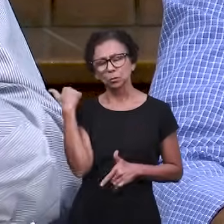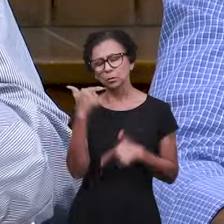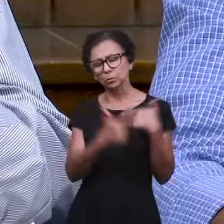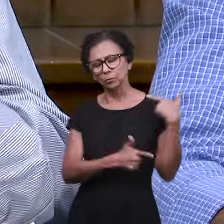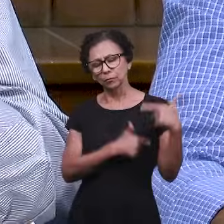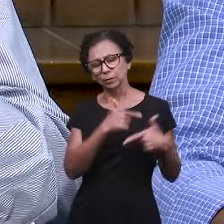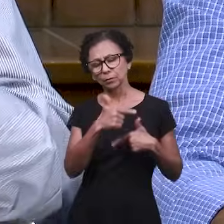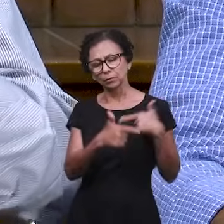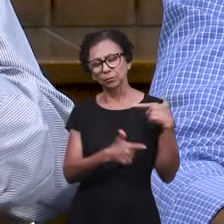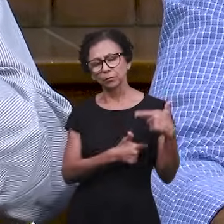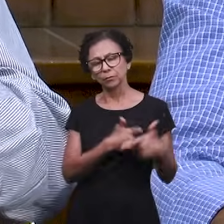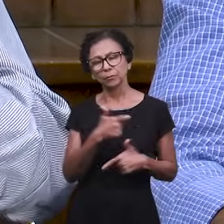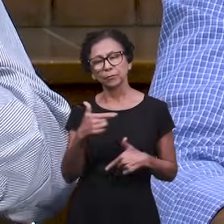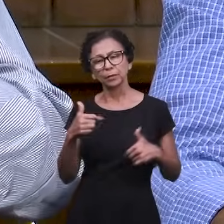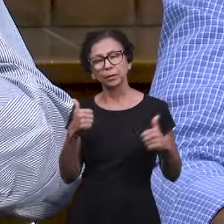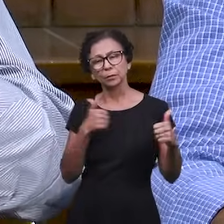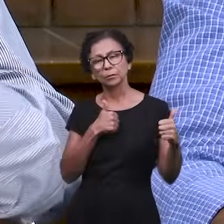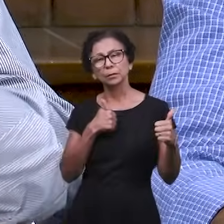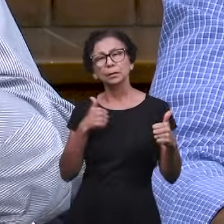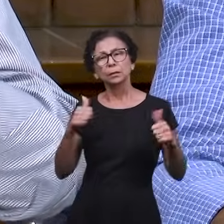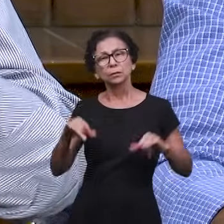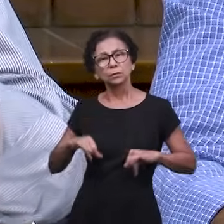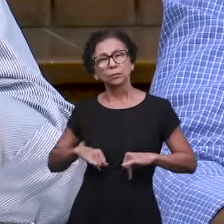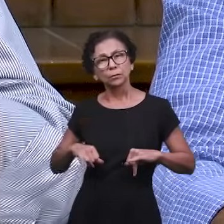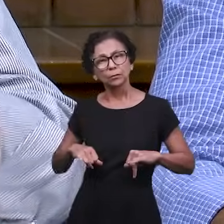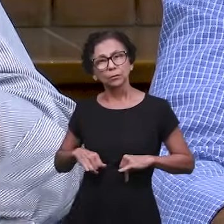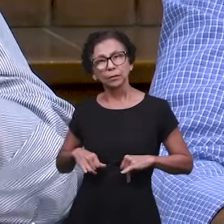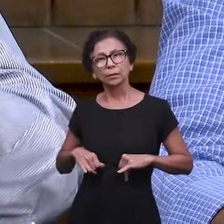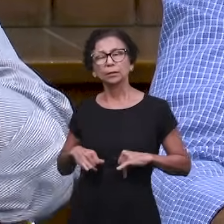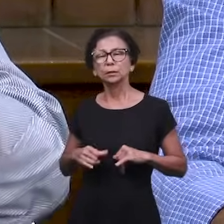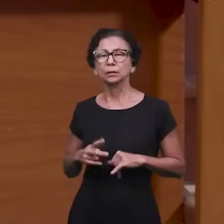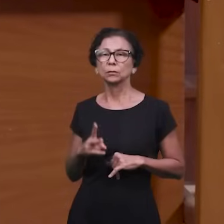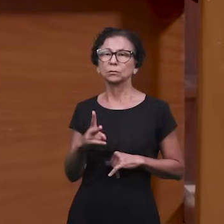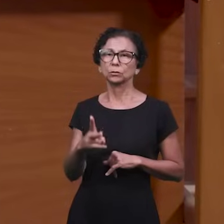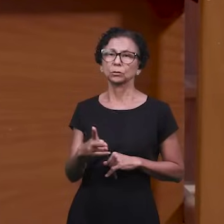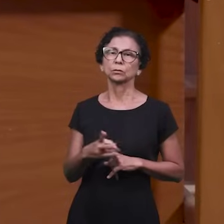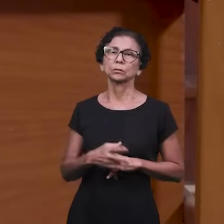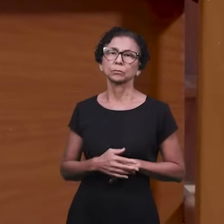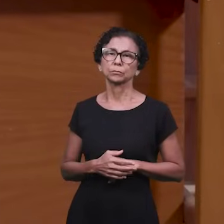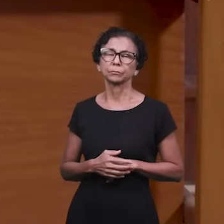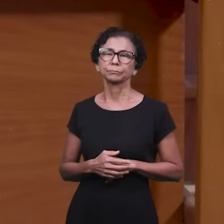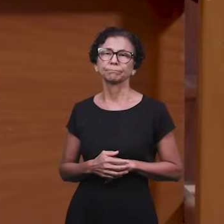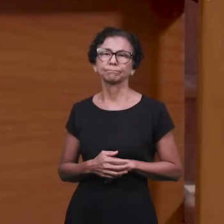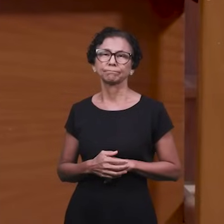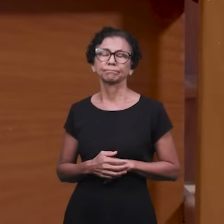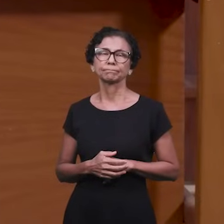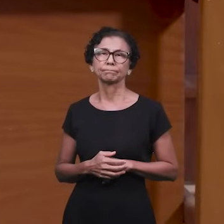tribulações através dos anos, e tem ainda pessoas que passam por essas tribulações.